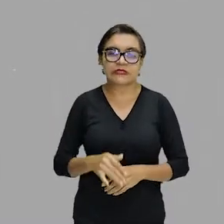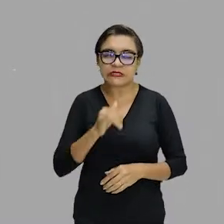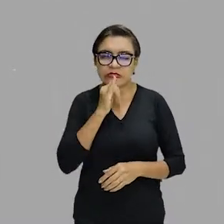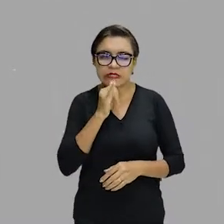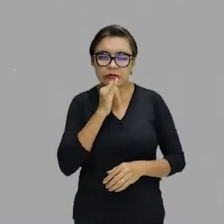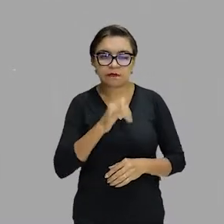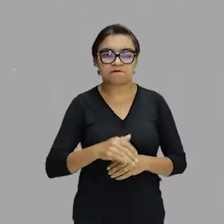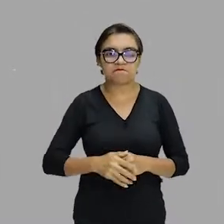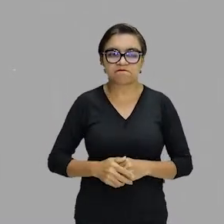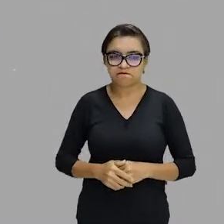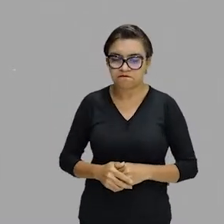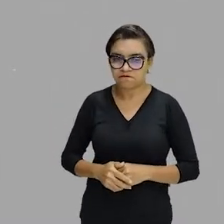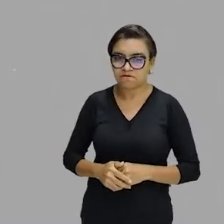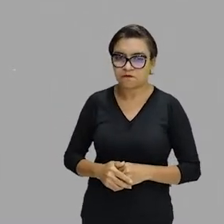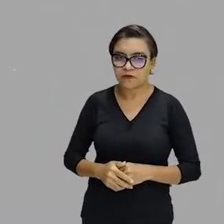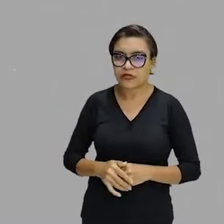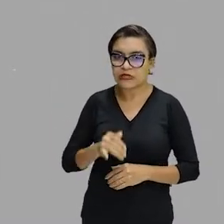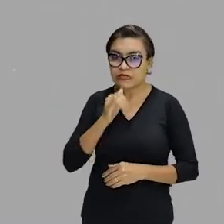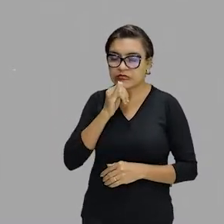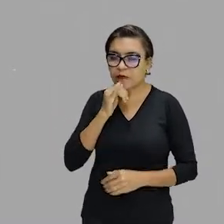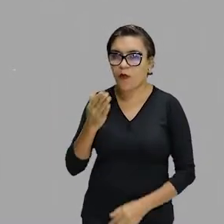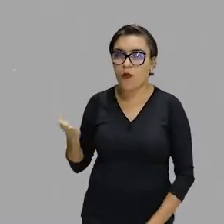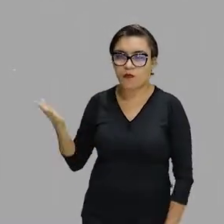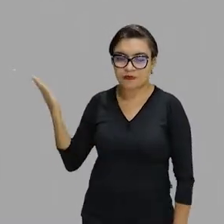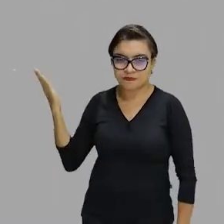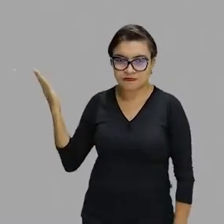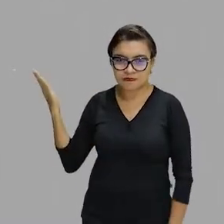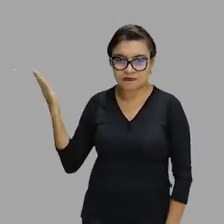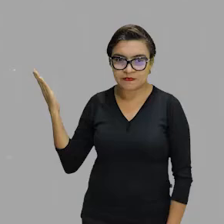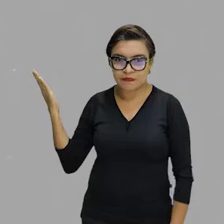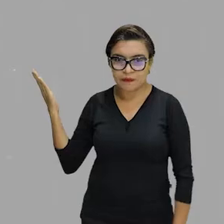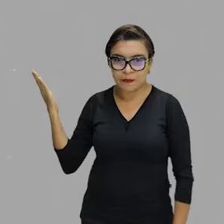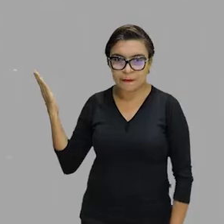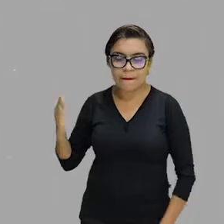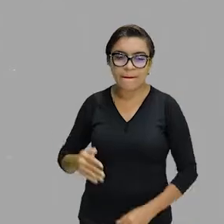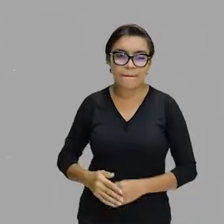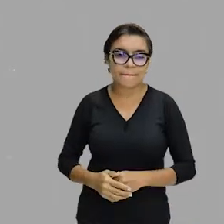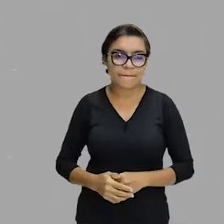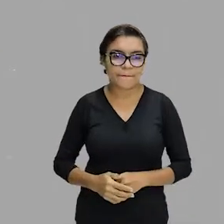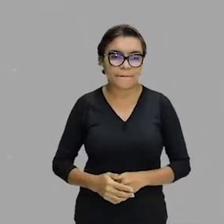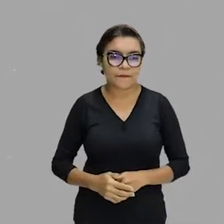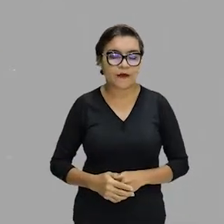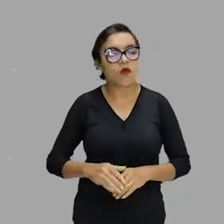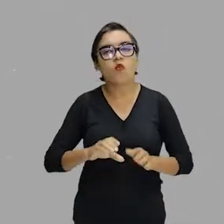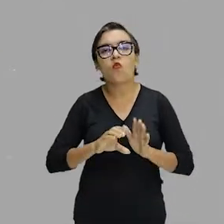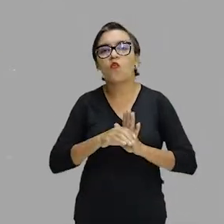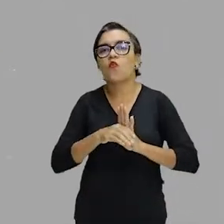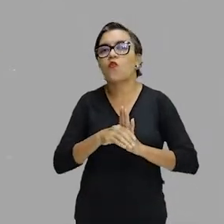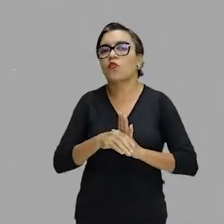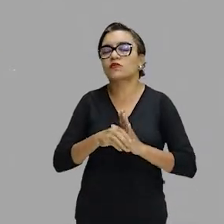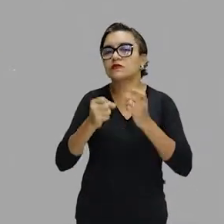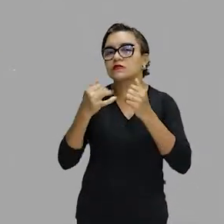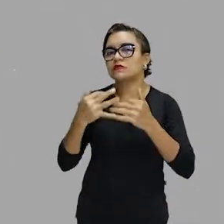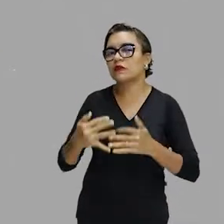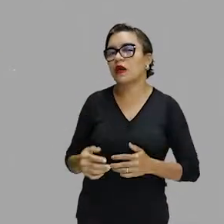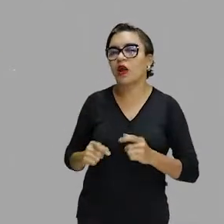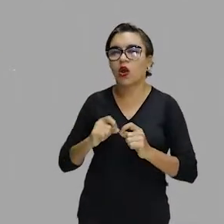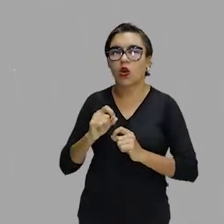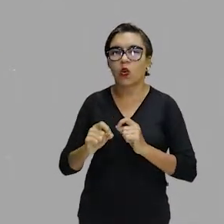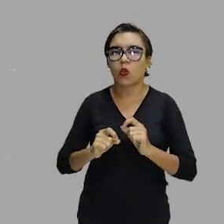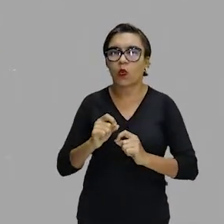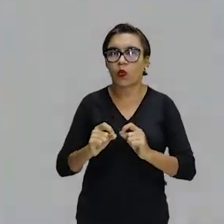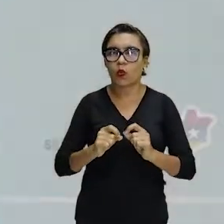iniciar com potência com expoente natural. Então, inicialmente, vamos tratar do conceito. Vamos ver o que é uma potência